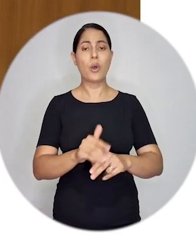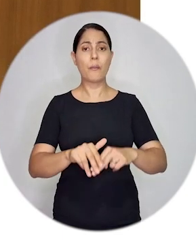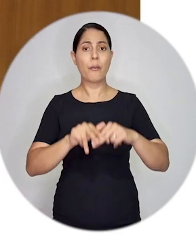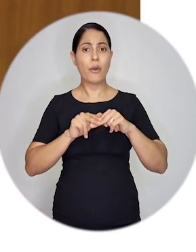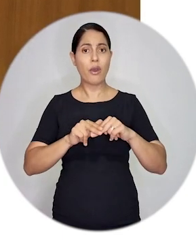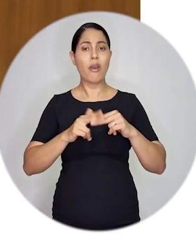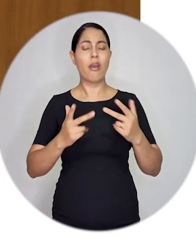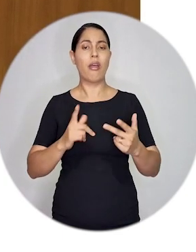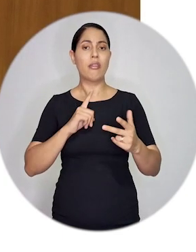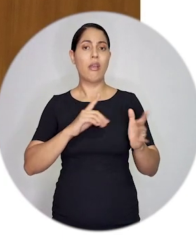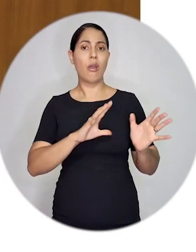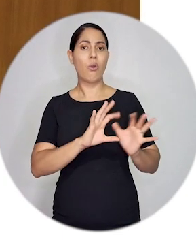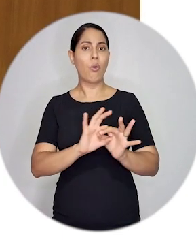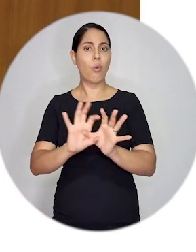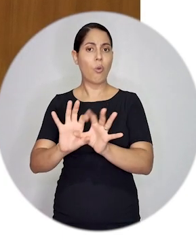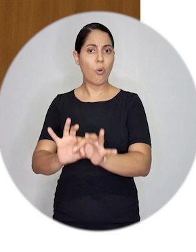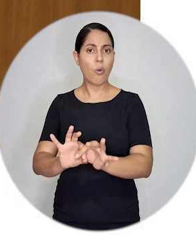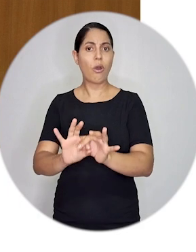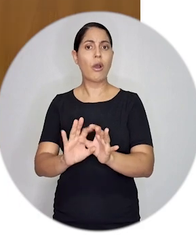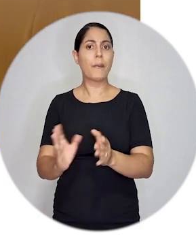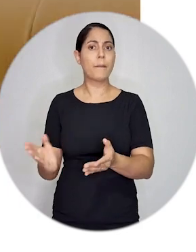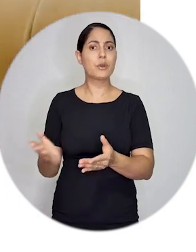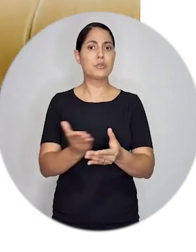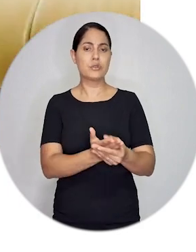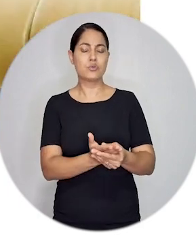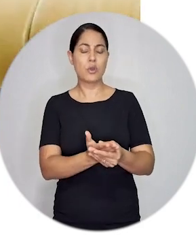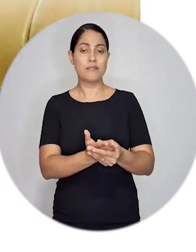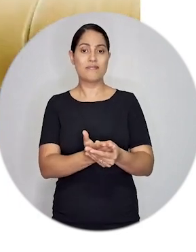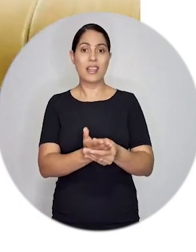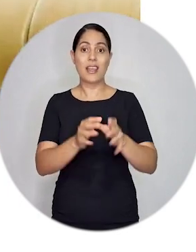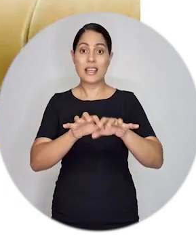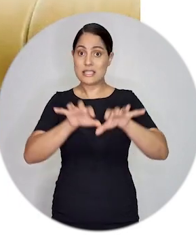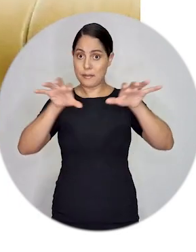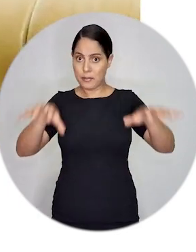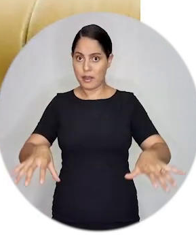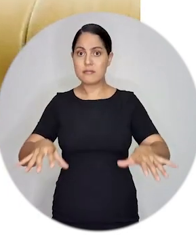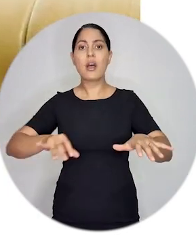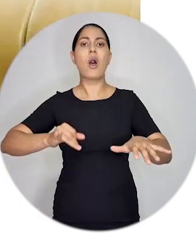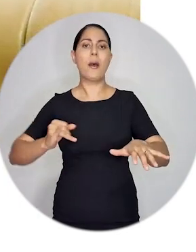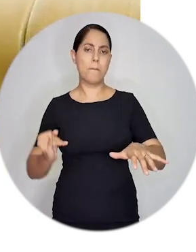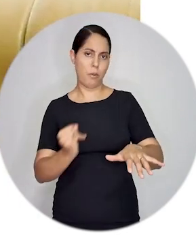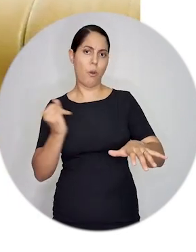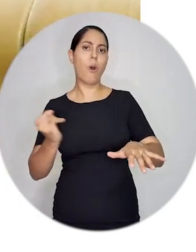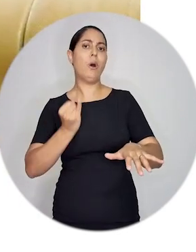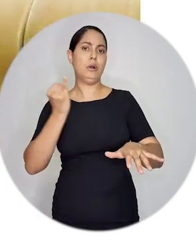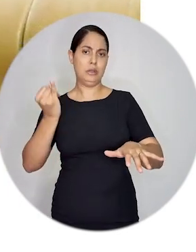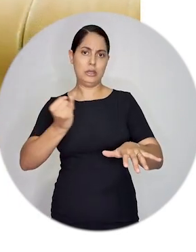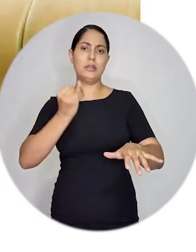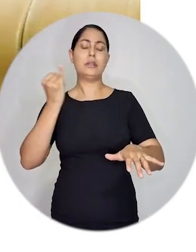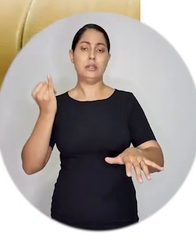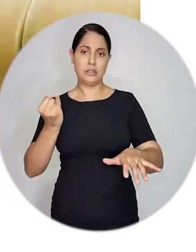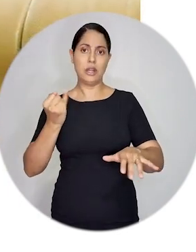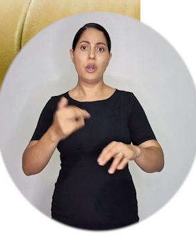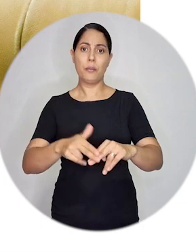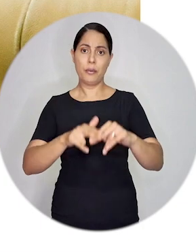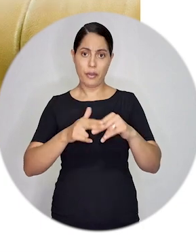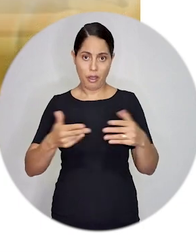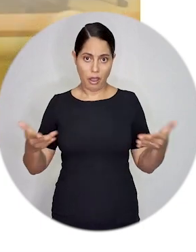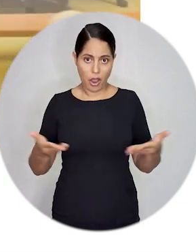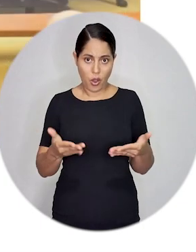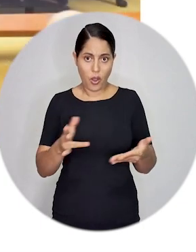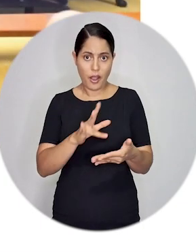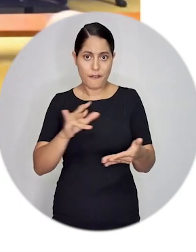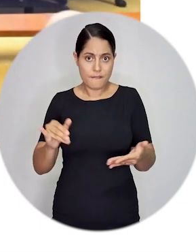para julgar essa ação penal na fase processual, de modo que essa separação ela vem a